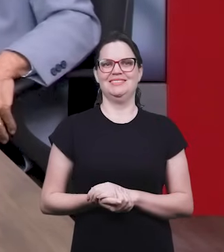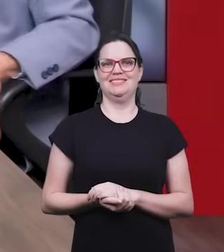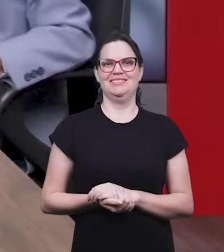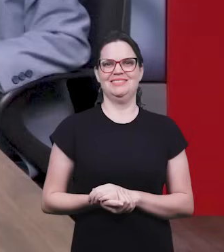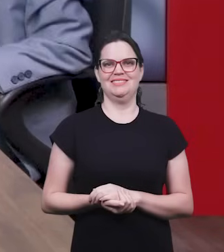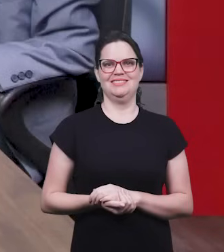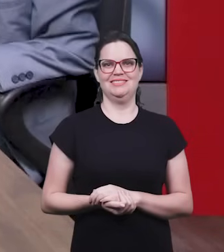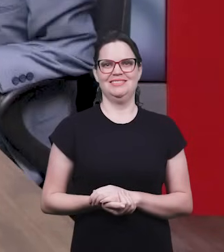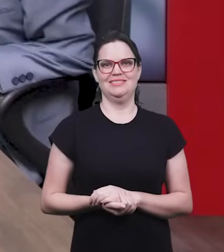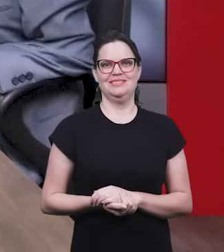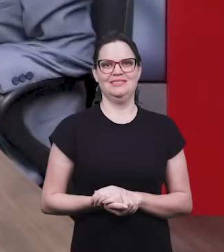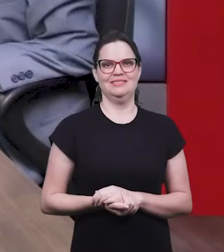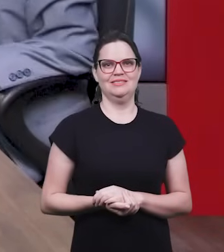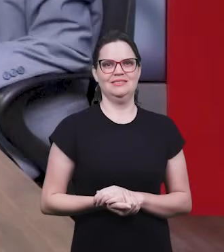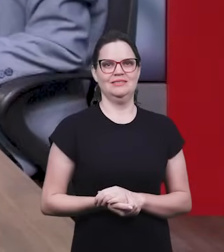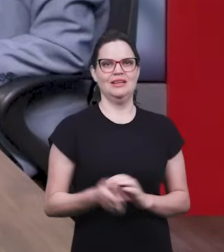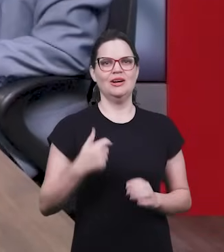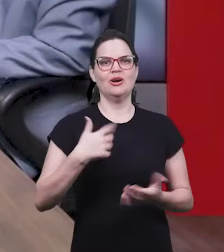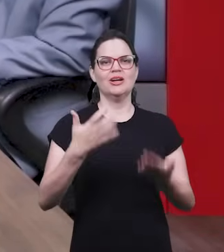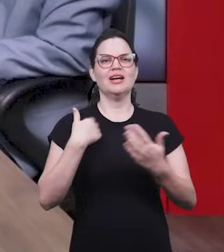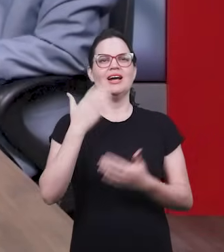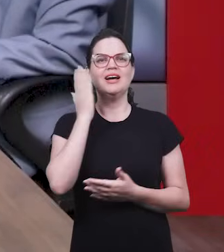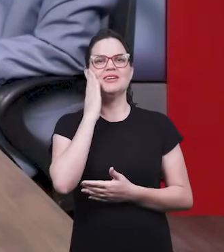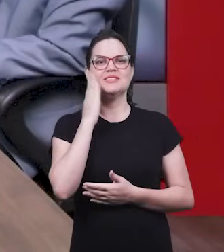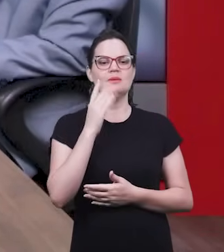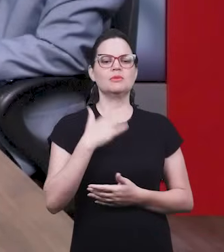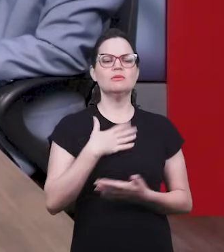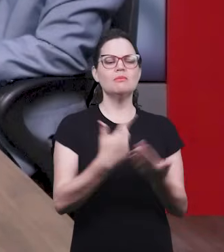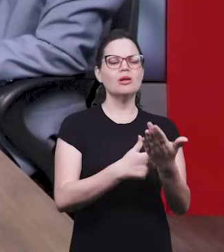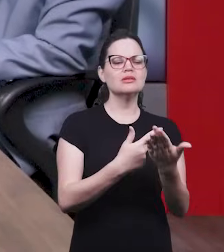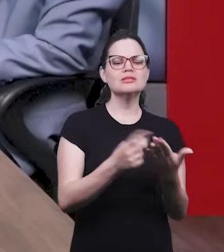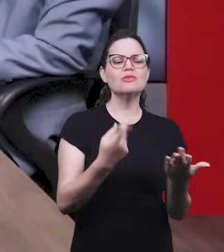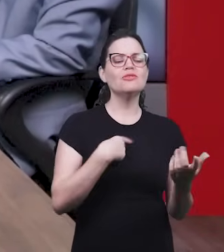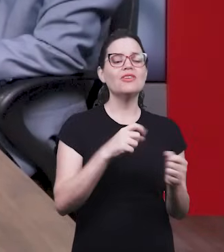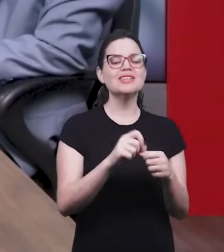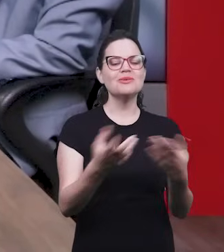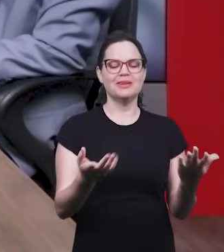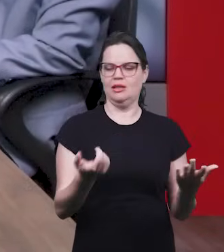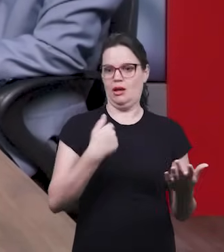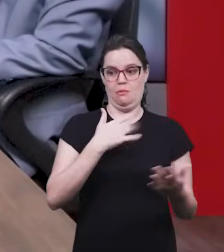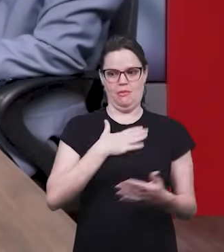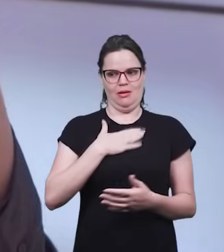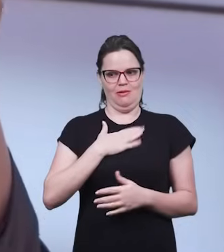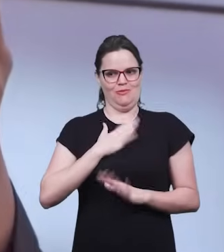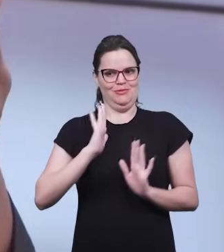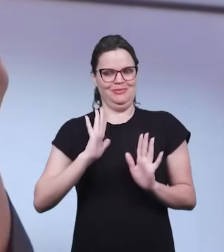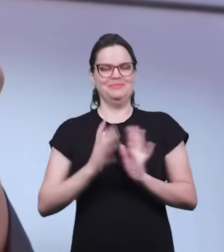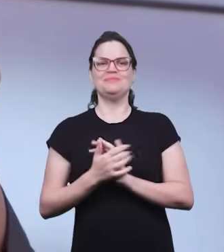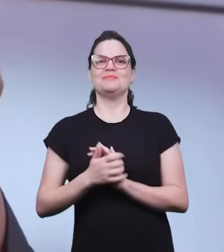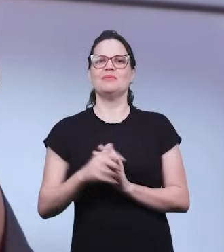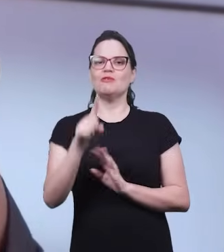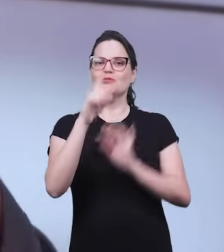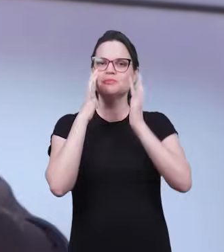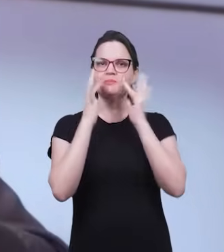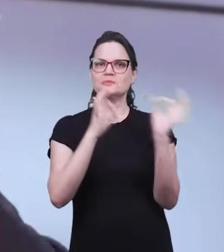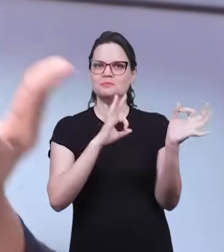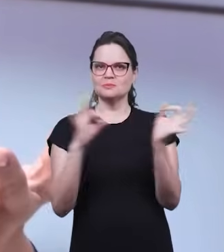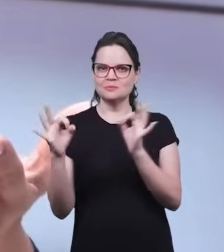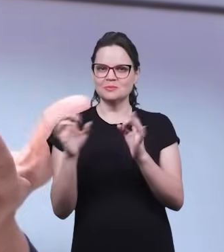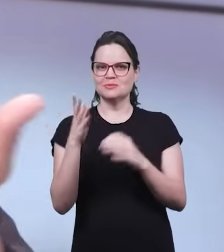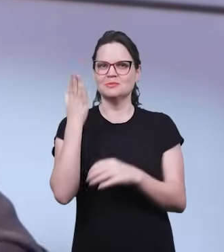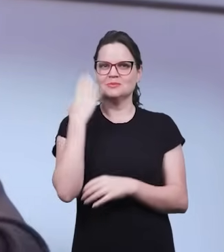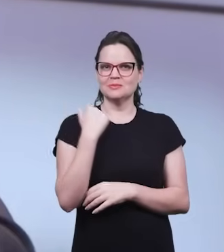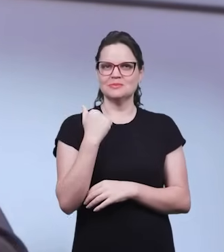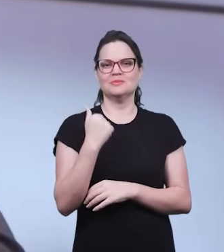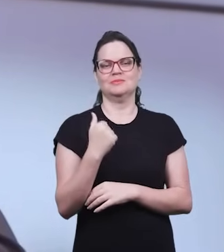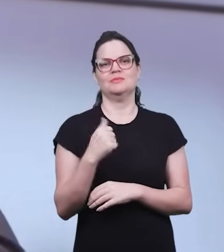é? Agora eu quero saber o que vocês vão fazer do livro. Não, é tudo nosso, é tudo nosso. E a você que nos assiste, como você